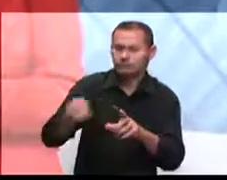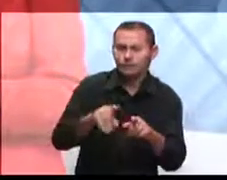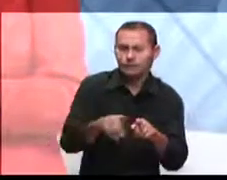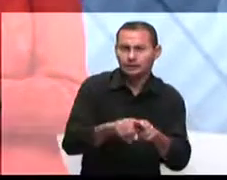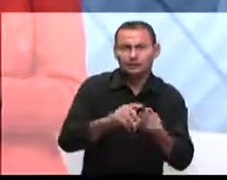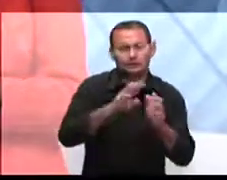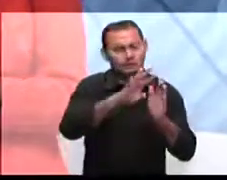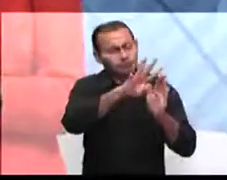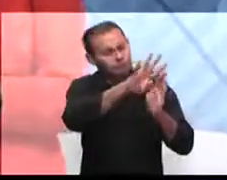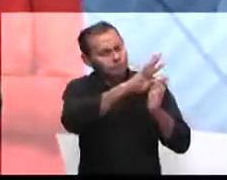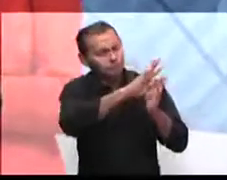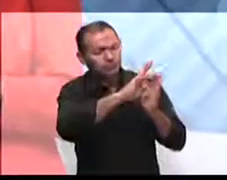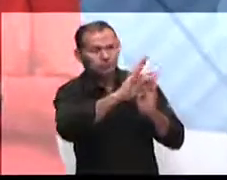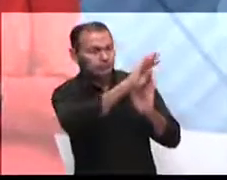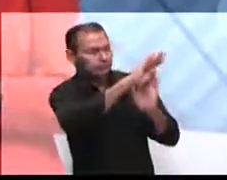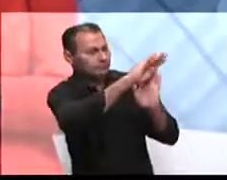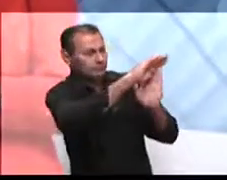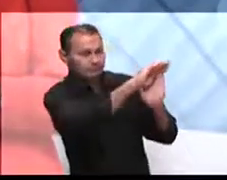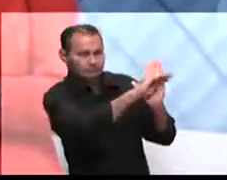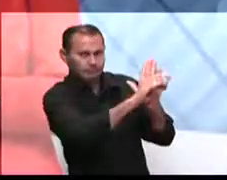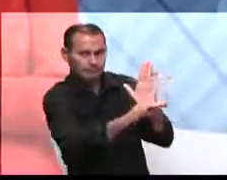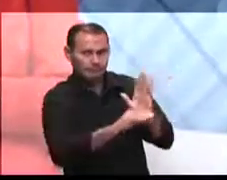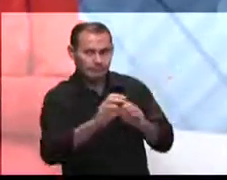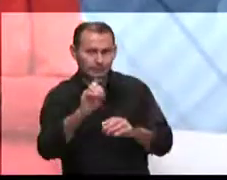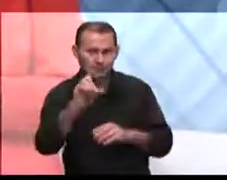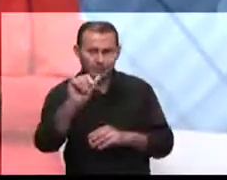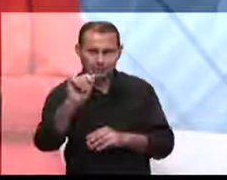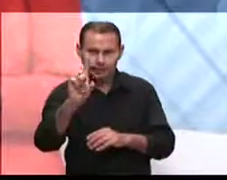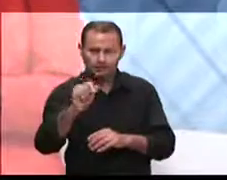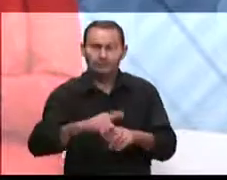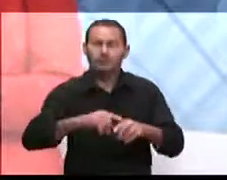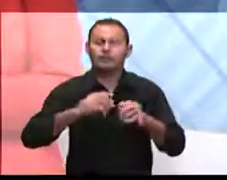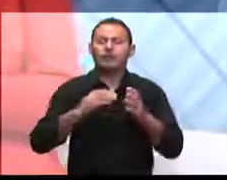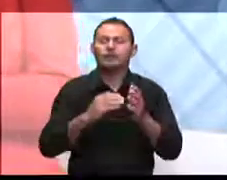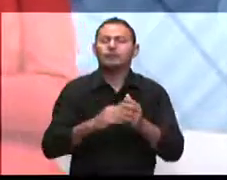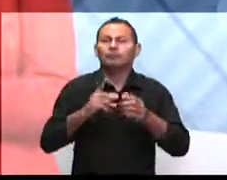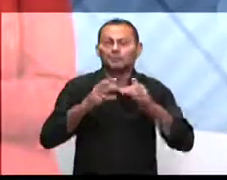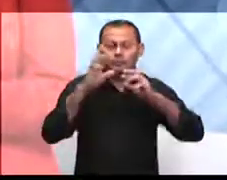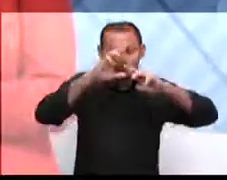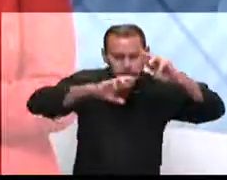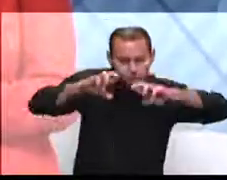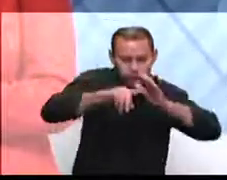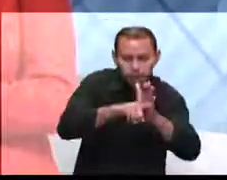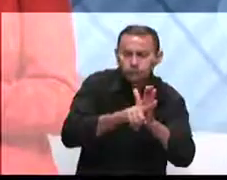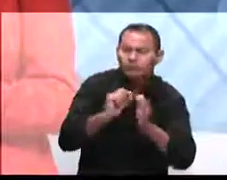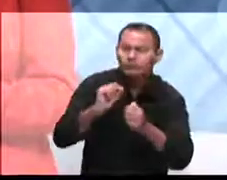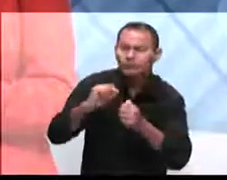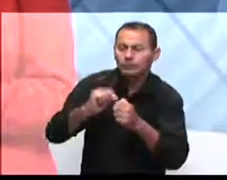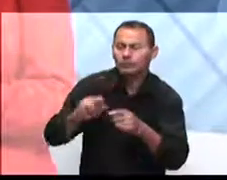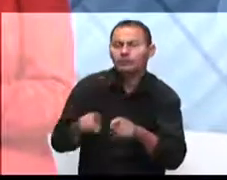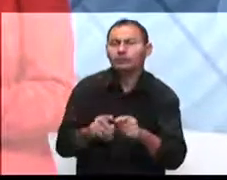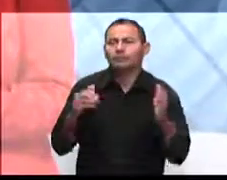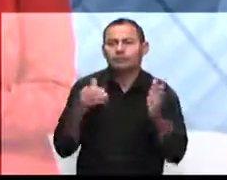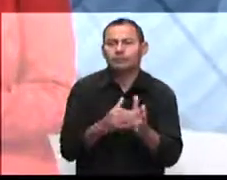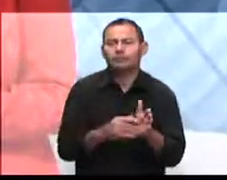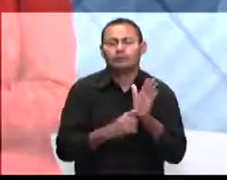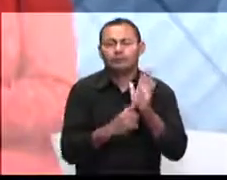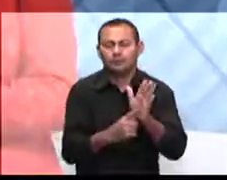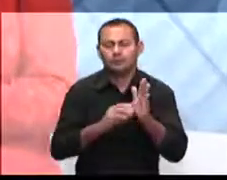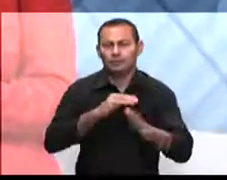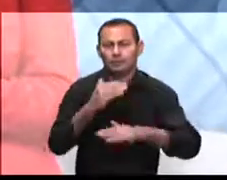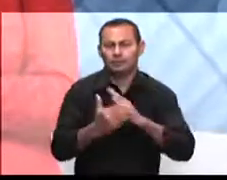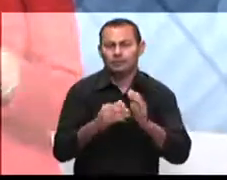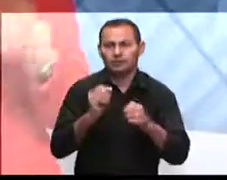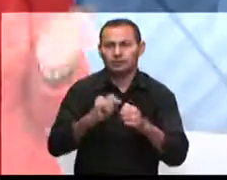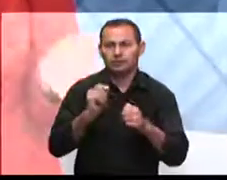dados. Seguinte a isso, análise dos resultados e por último, a apresentação dos resultados.